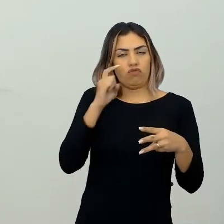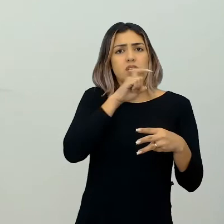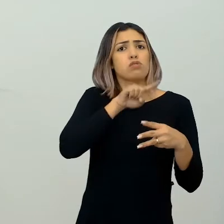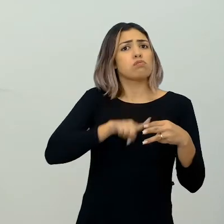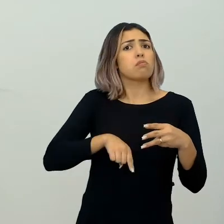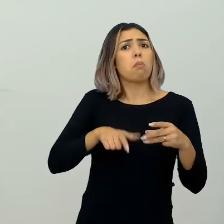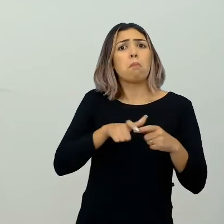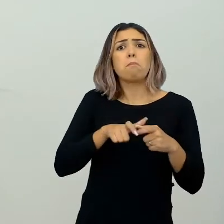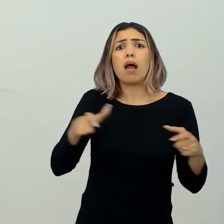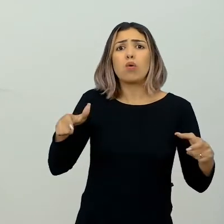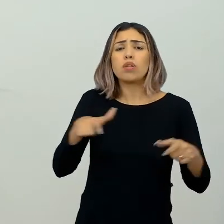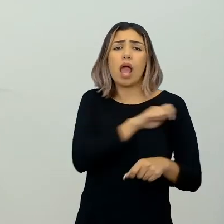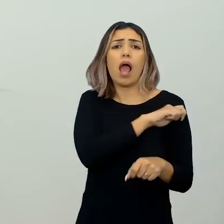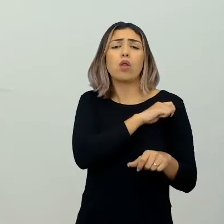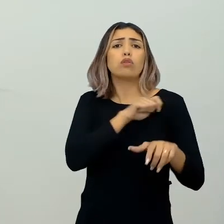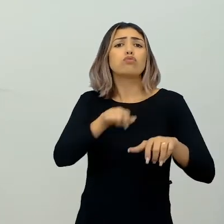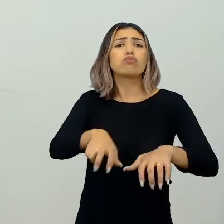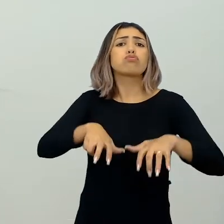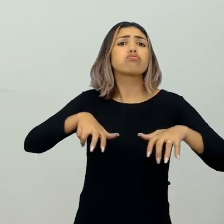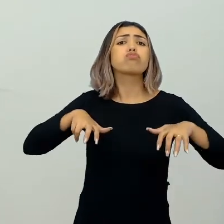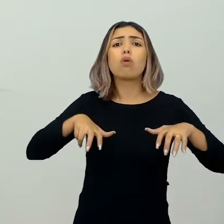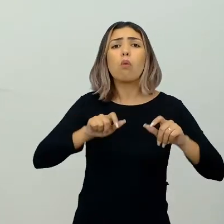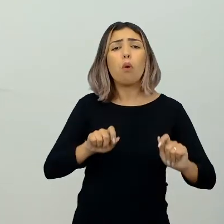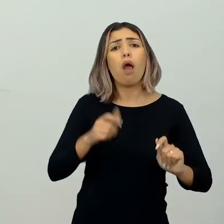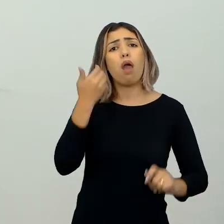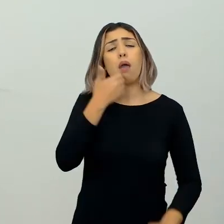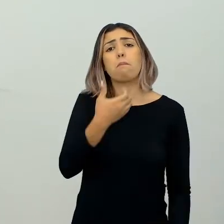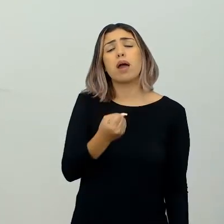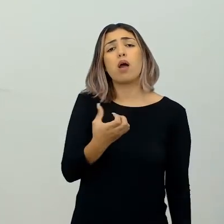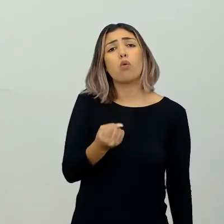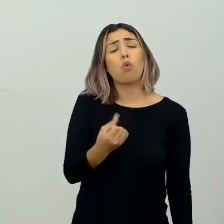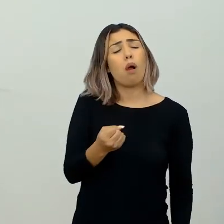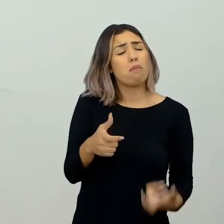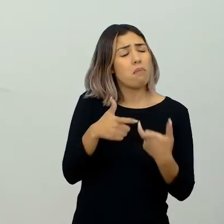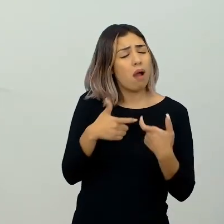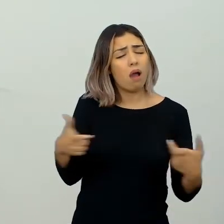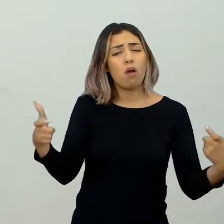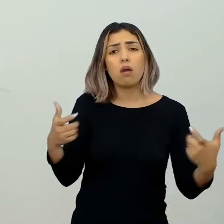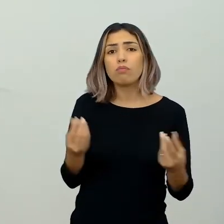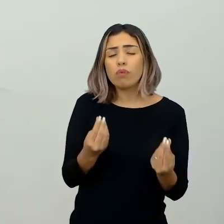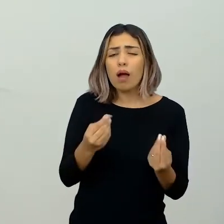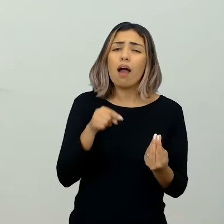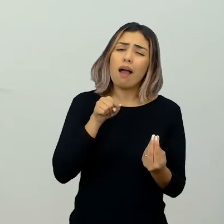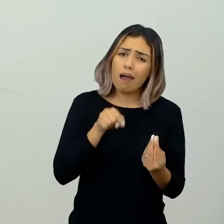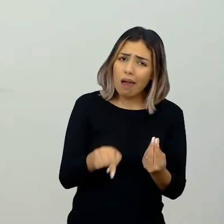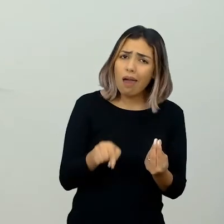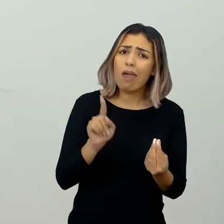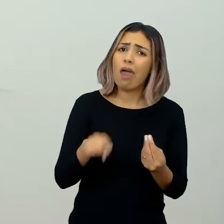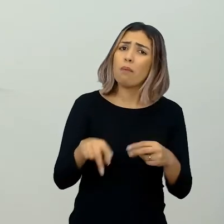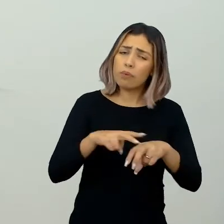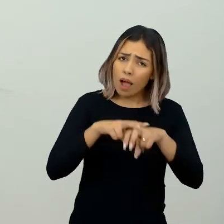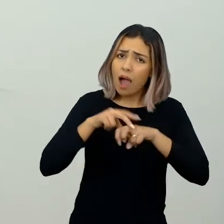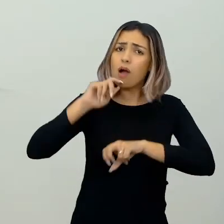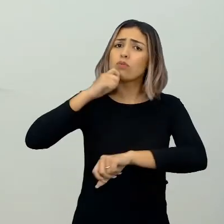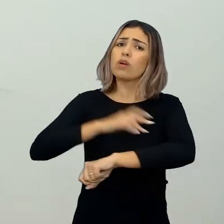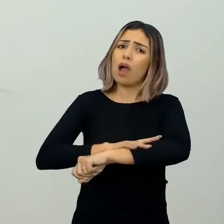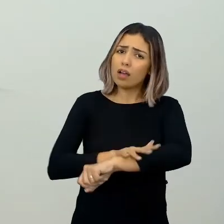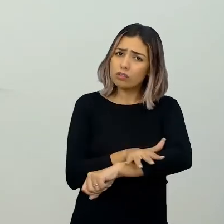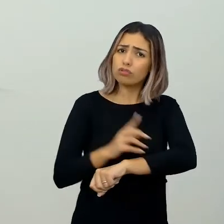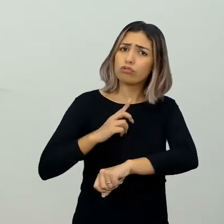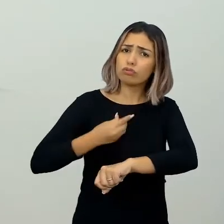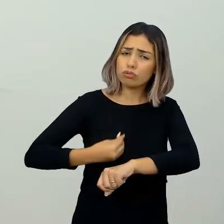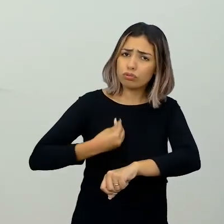né? E, enfim, isso é só um indício desse fenômeno estrutural que é o racismo. Então, o